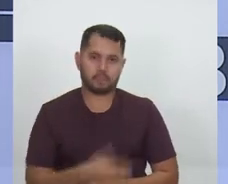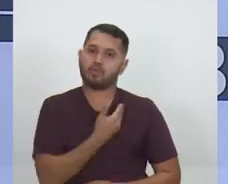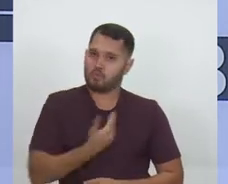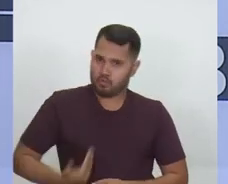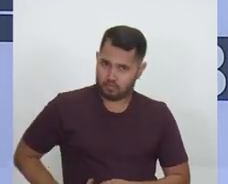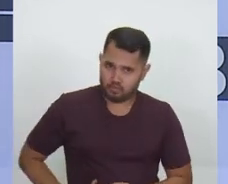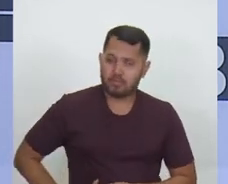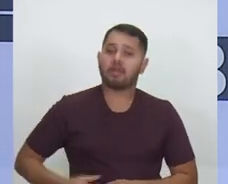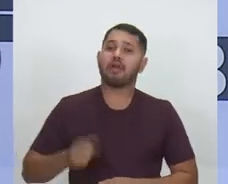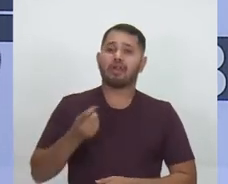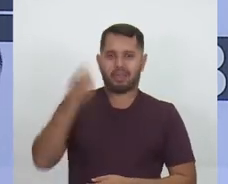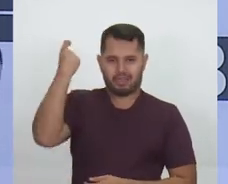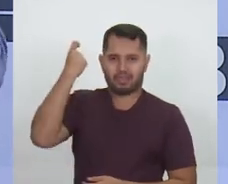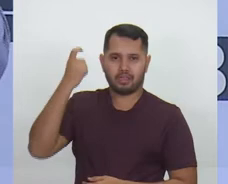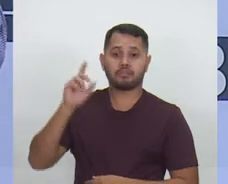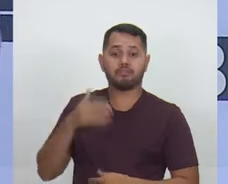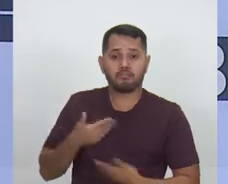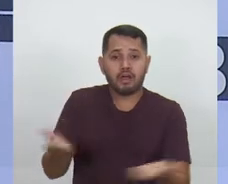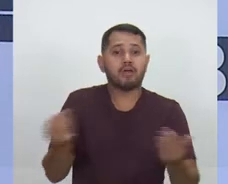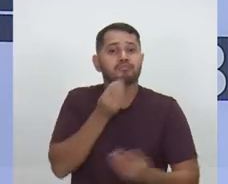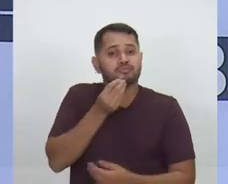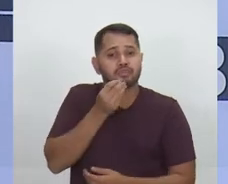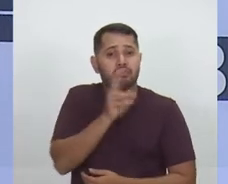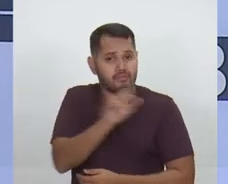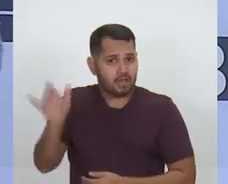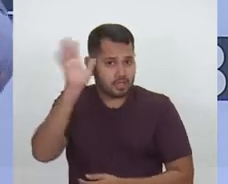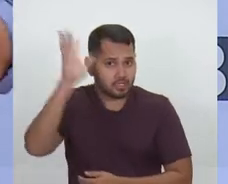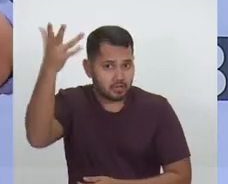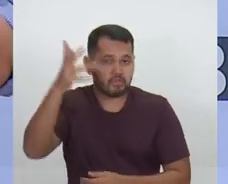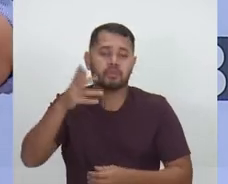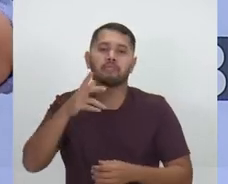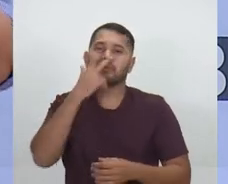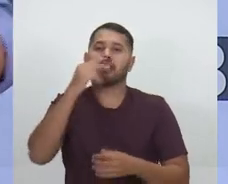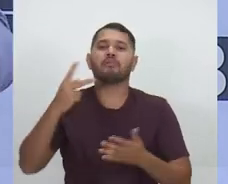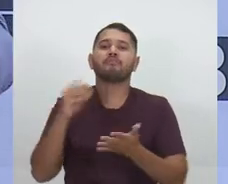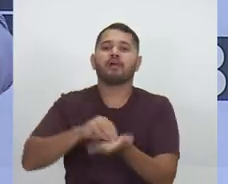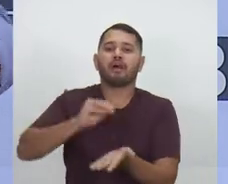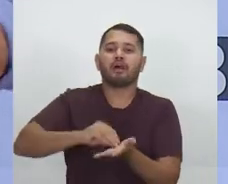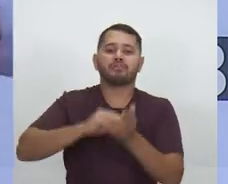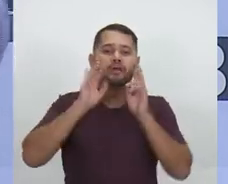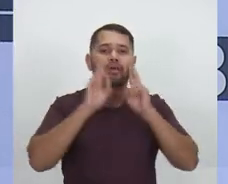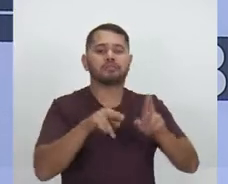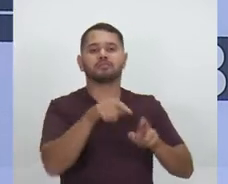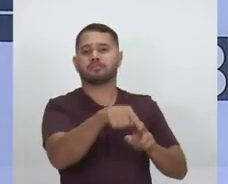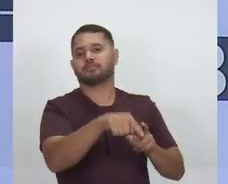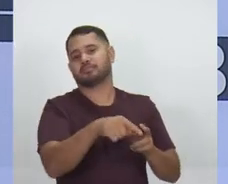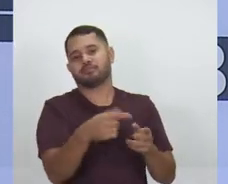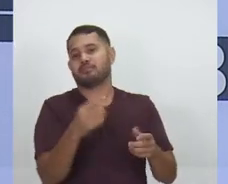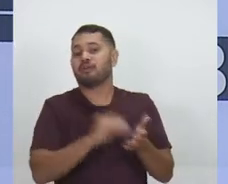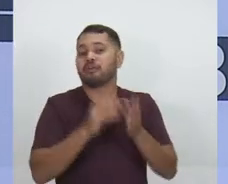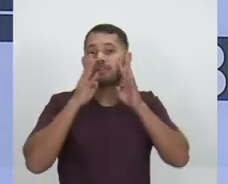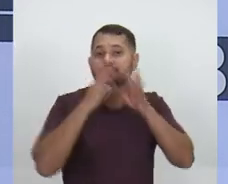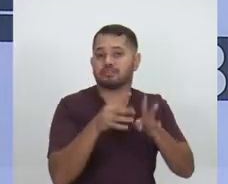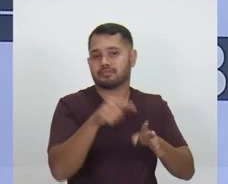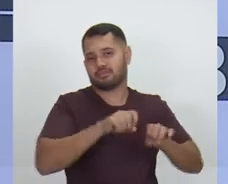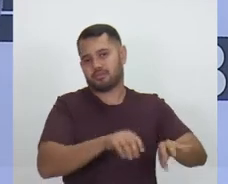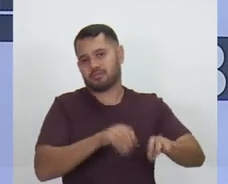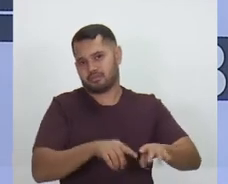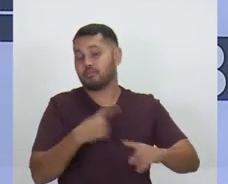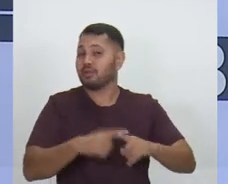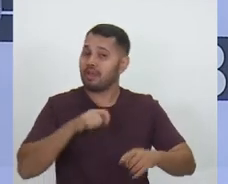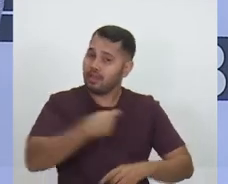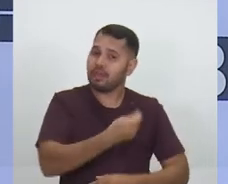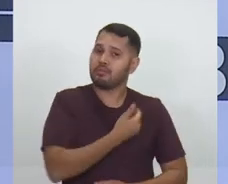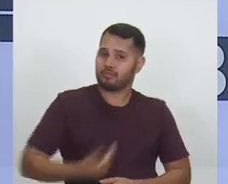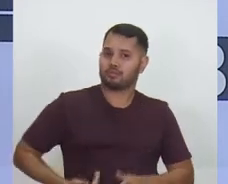que tiveram a oportunidade de resolver fazem questão de esquecer a educação porque faz parte de uma política pública o